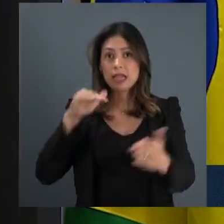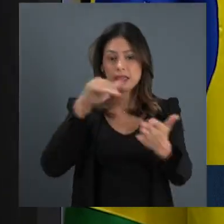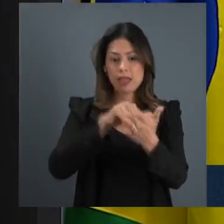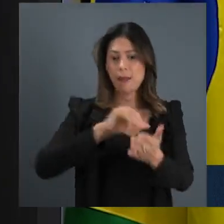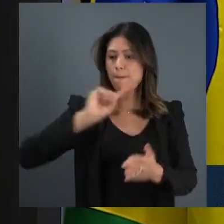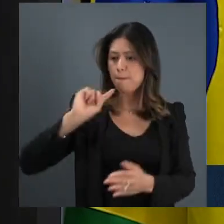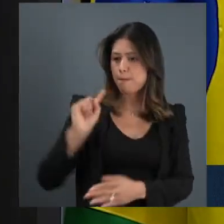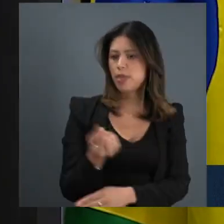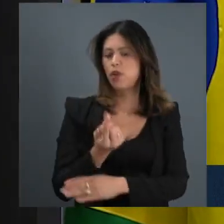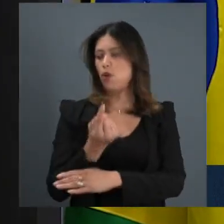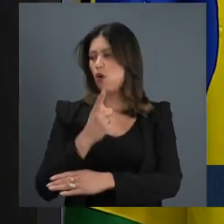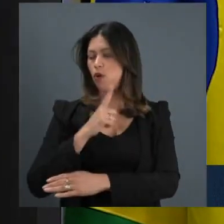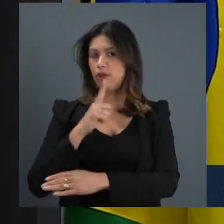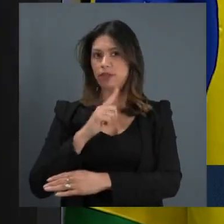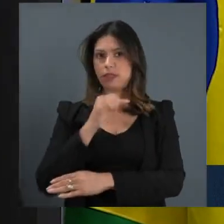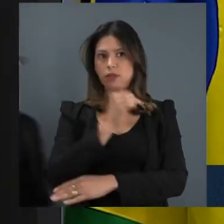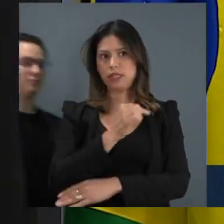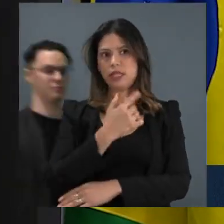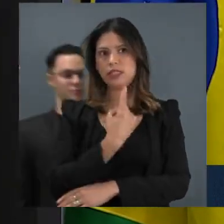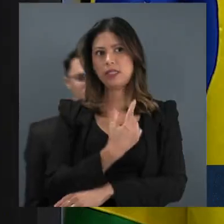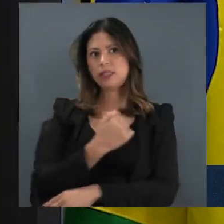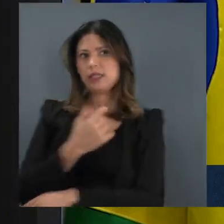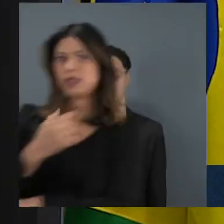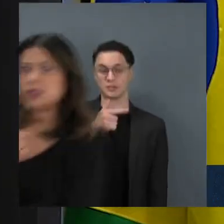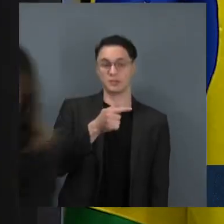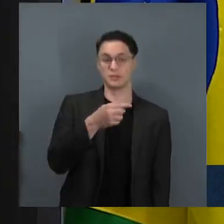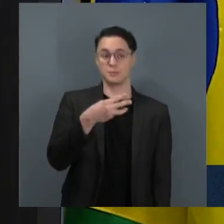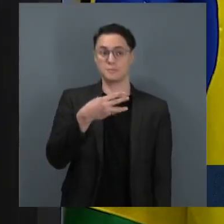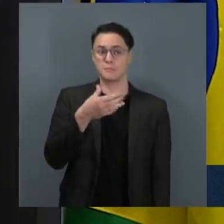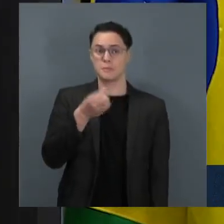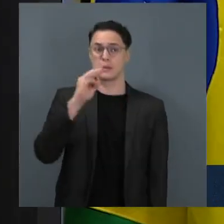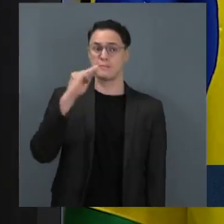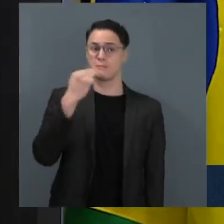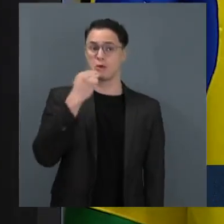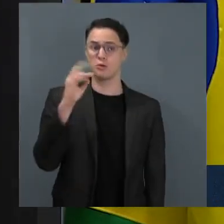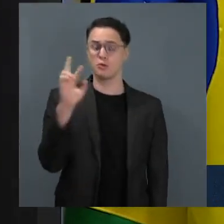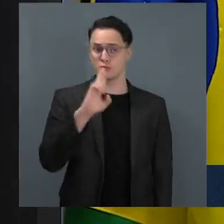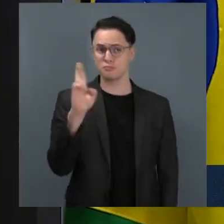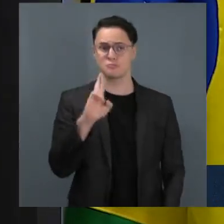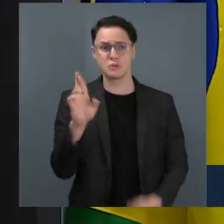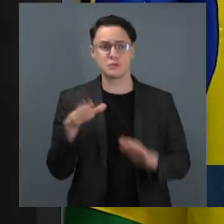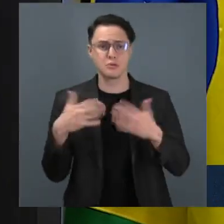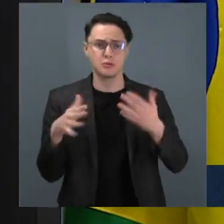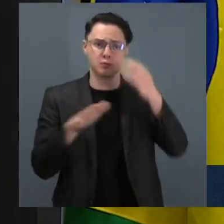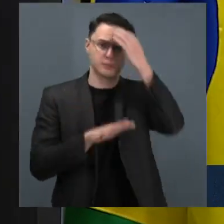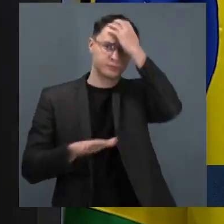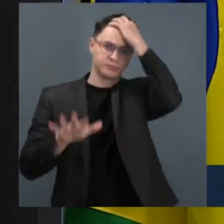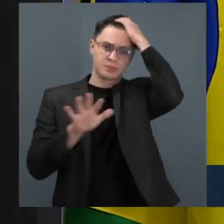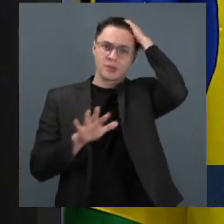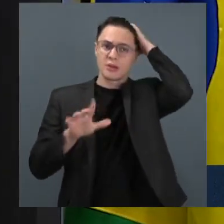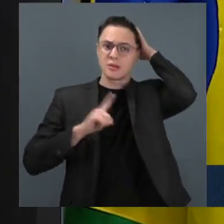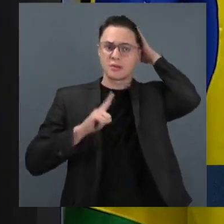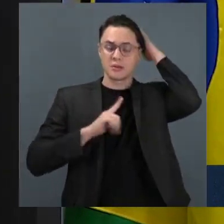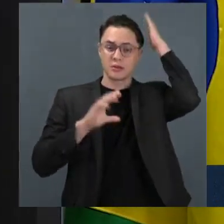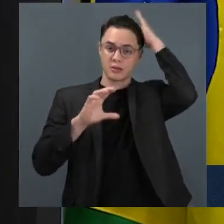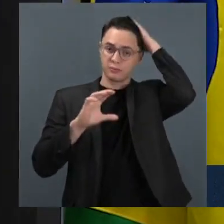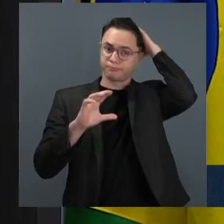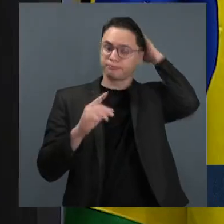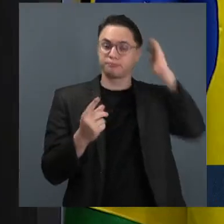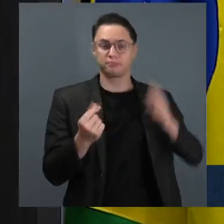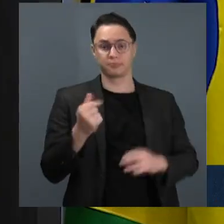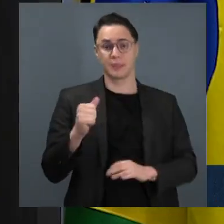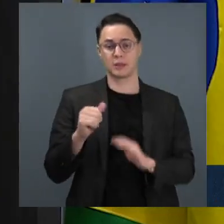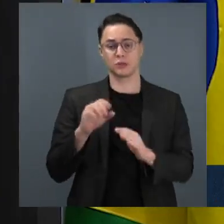de 736 milhões de reais. Esse mercado tinha um capital social de apenas 80